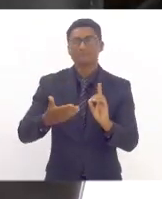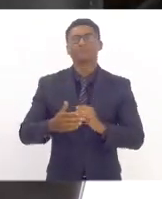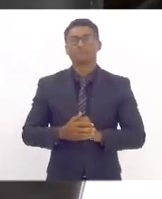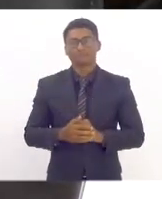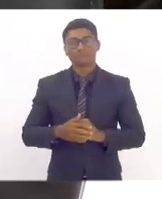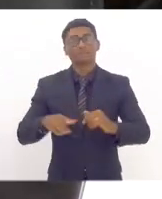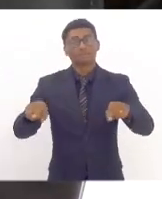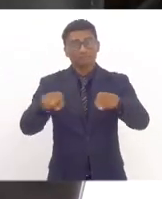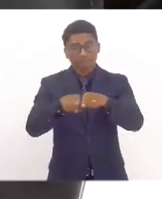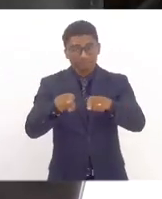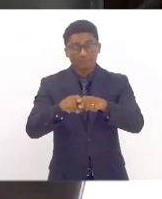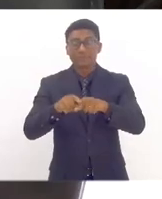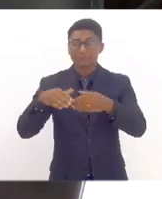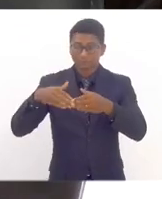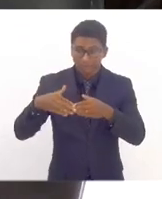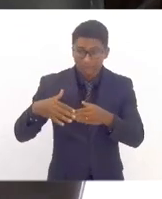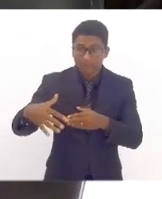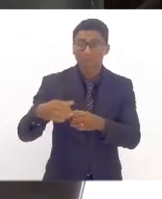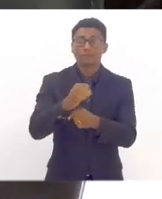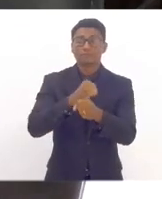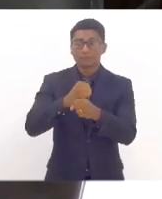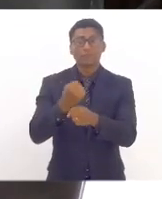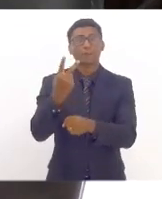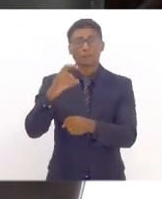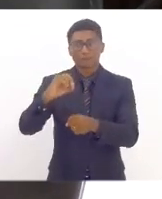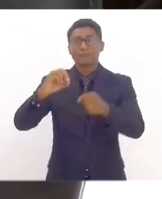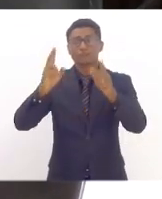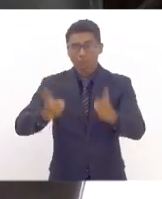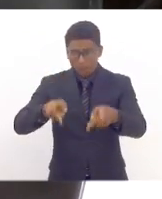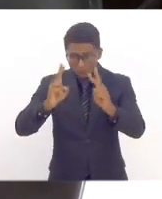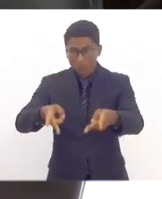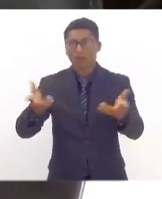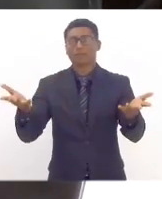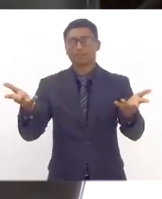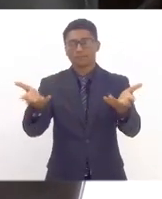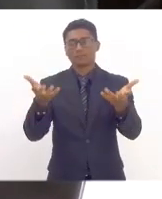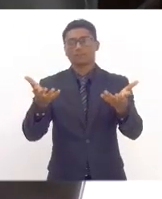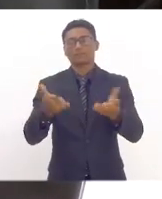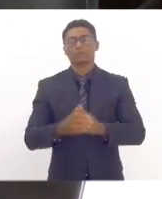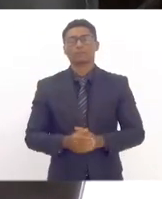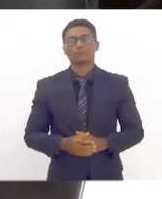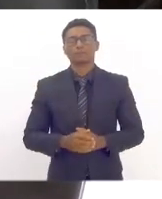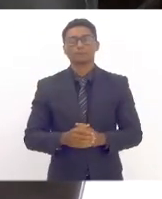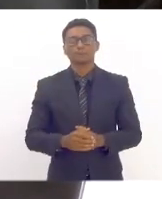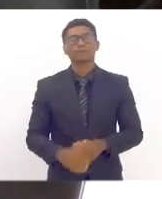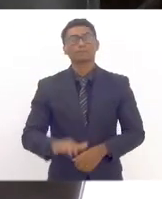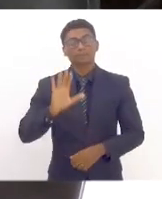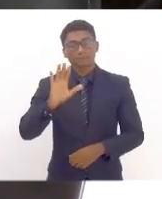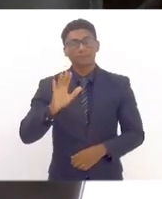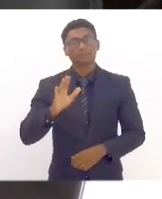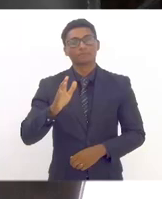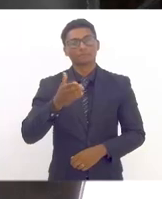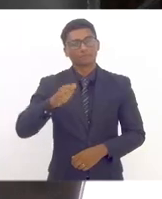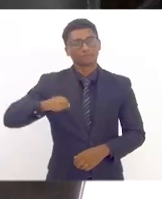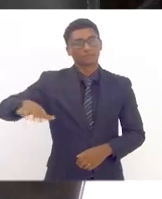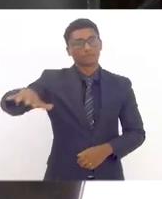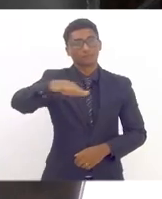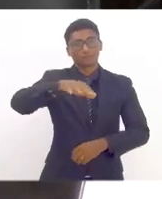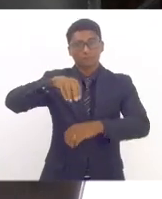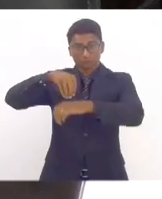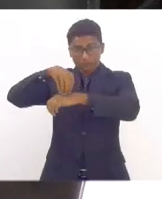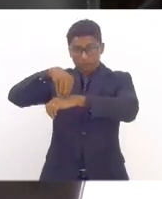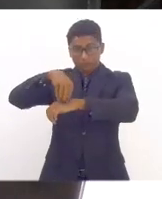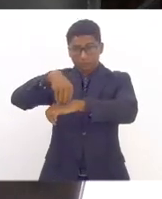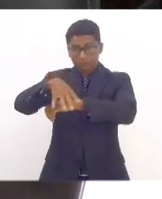outros 20 anos com outras batalhas gostaria só de deixar aqui para todos uma uma sugestão